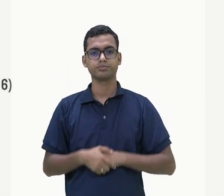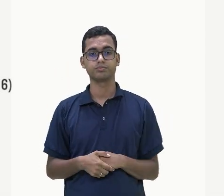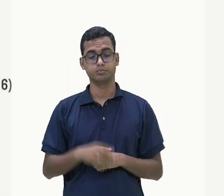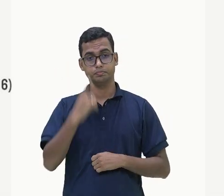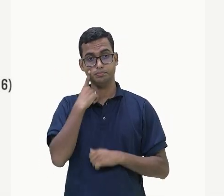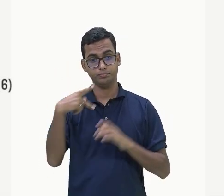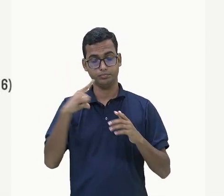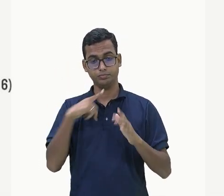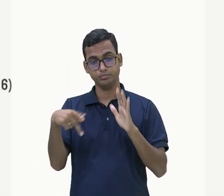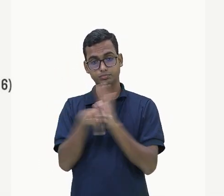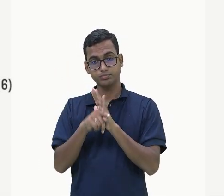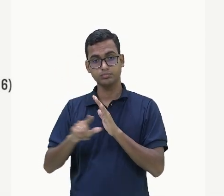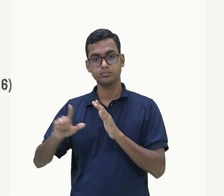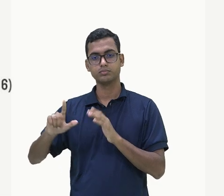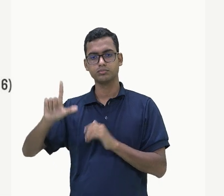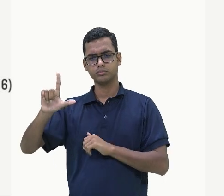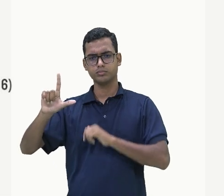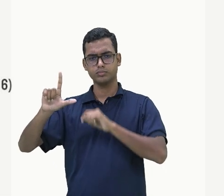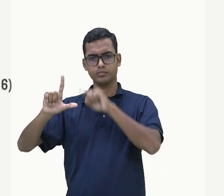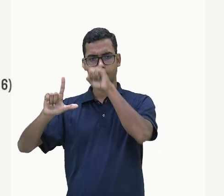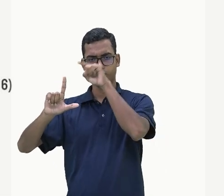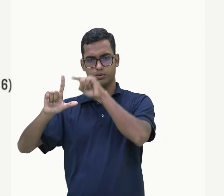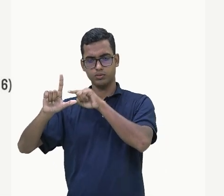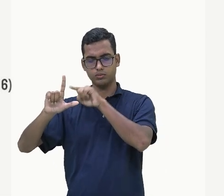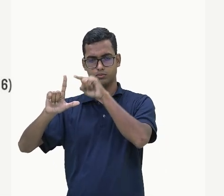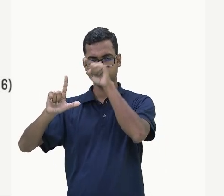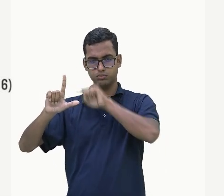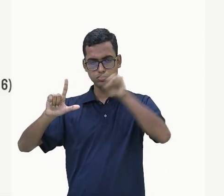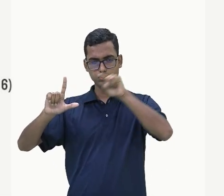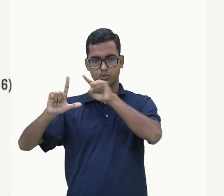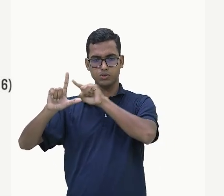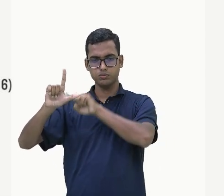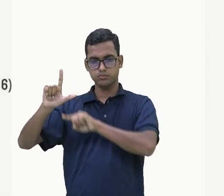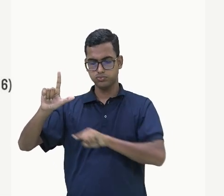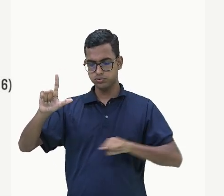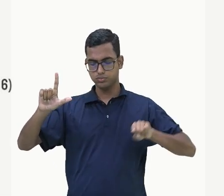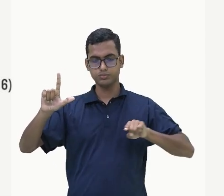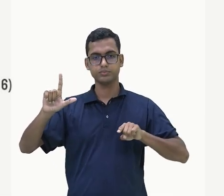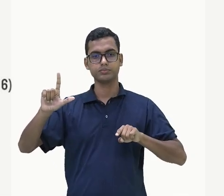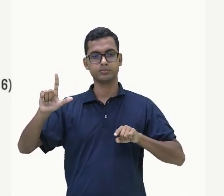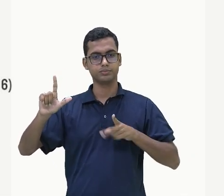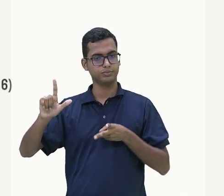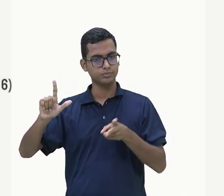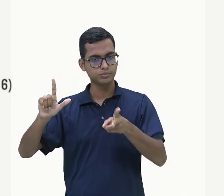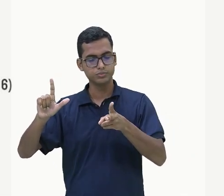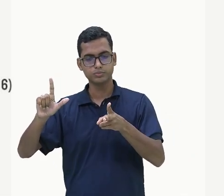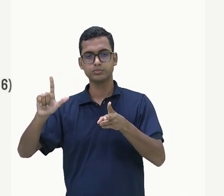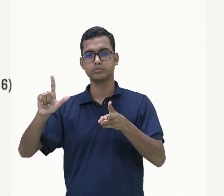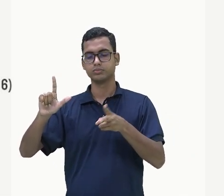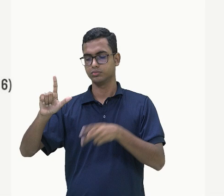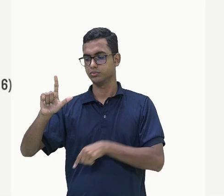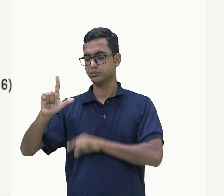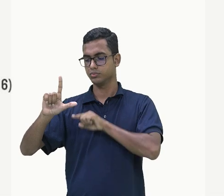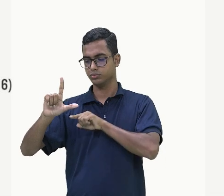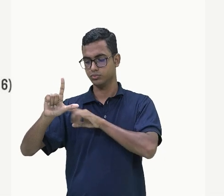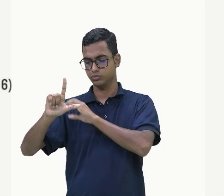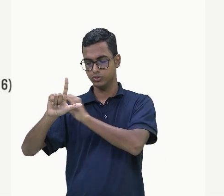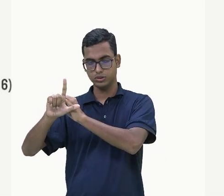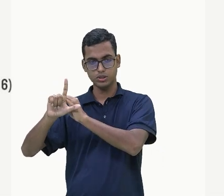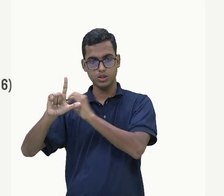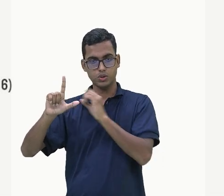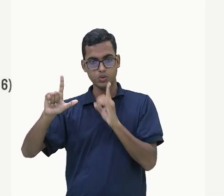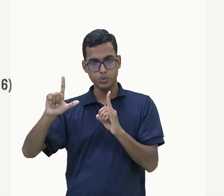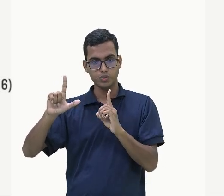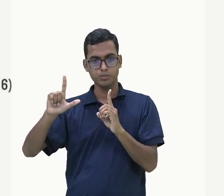da função sempre vai passar aqui pelo ponto 0 e 1, sempre vai tocar o eixo x no